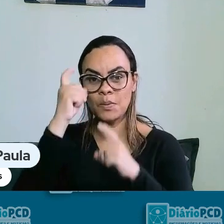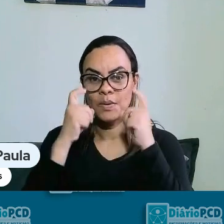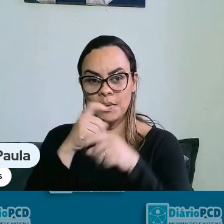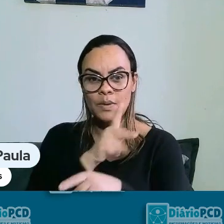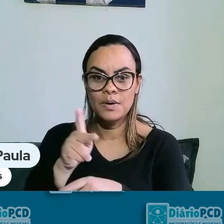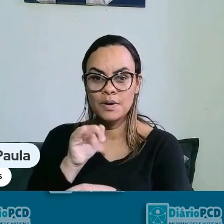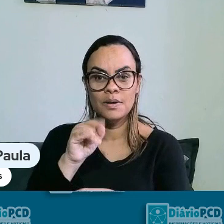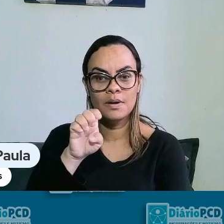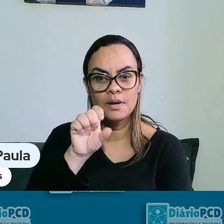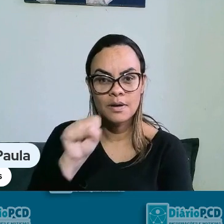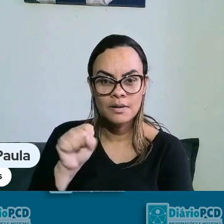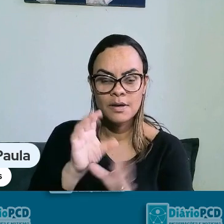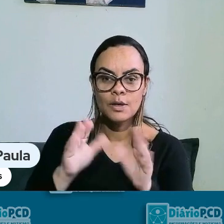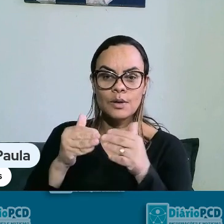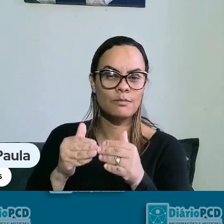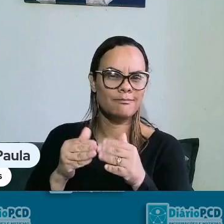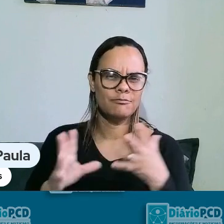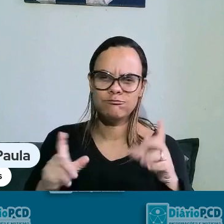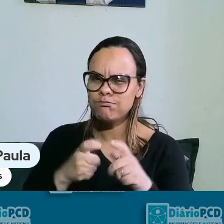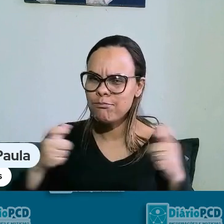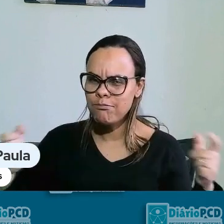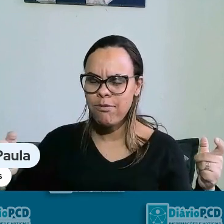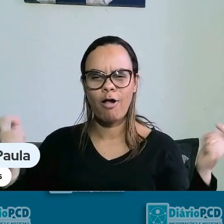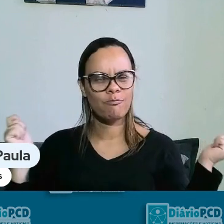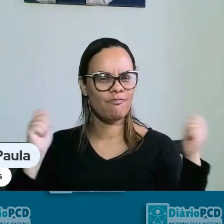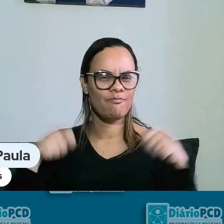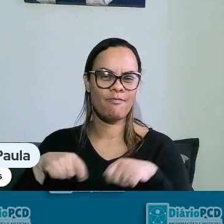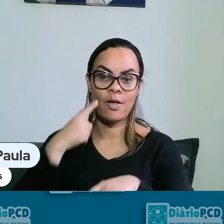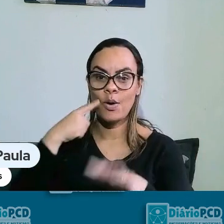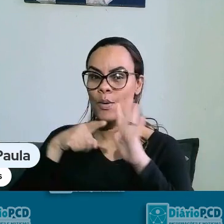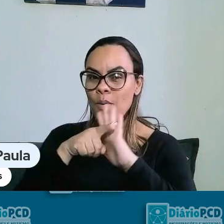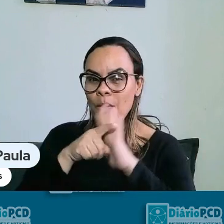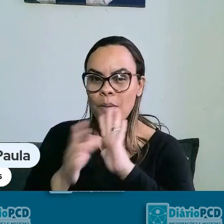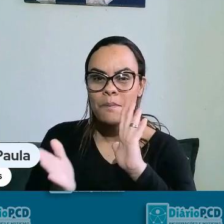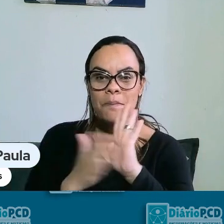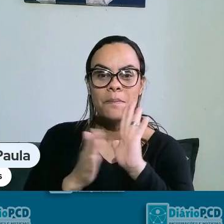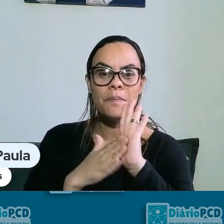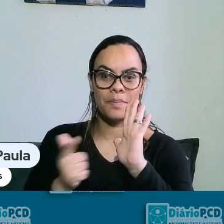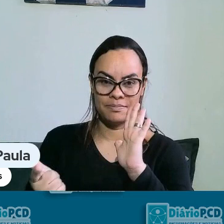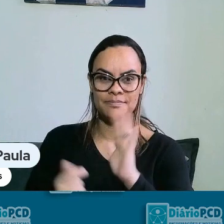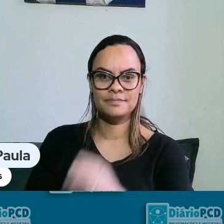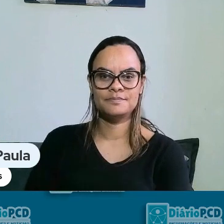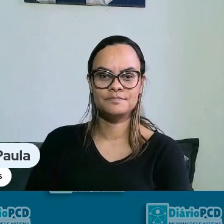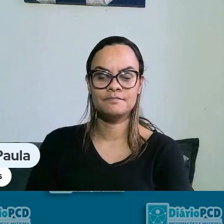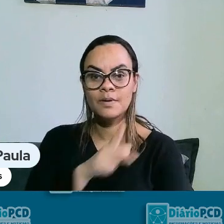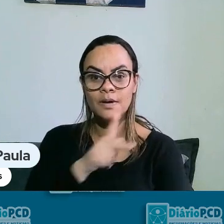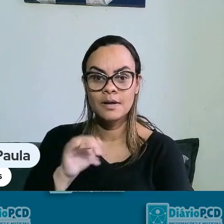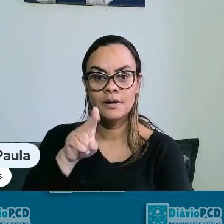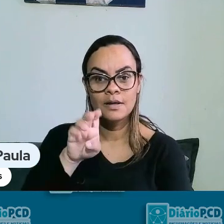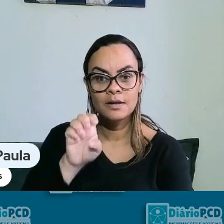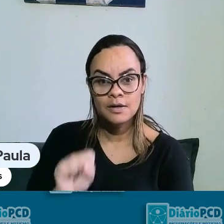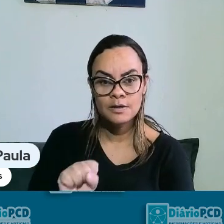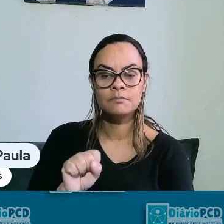professor Ives, que tem uma equipe gigante que analisa essa proposta que vem por aí. O professor Ives